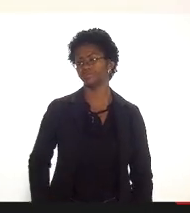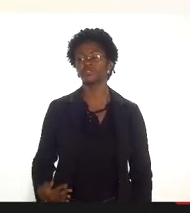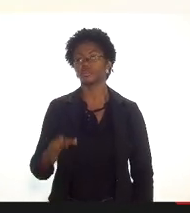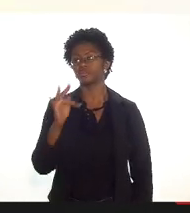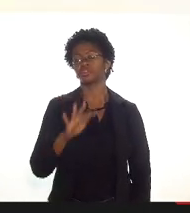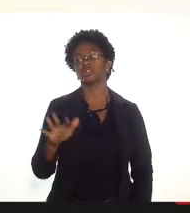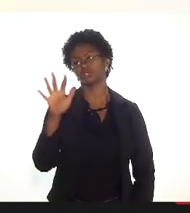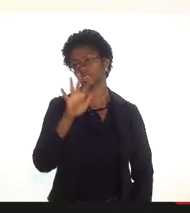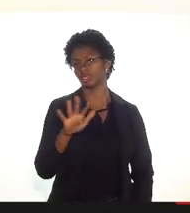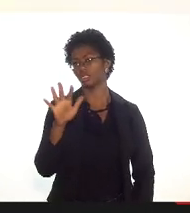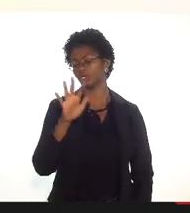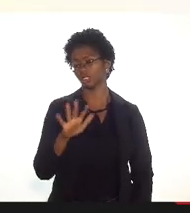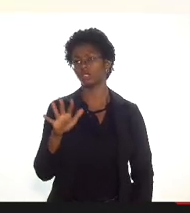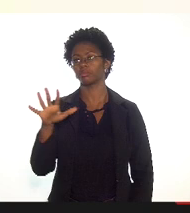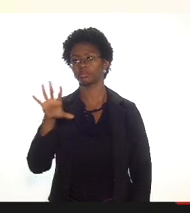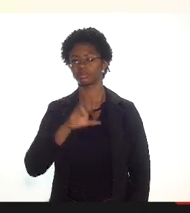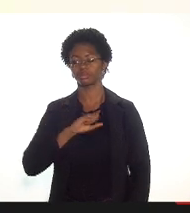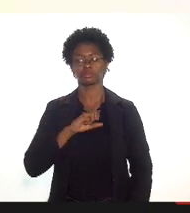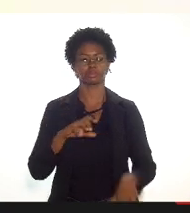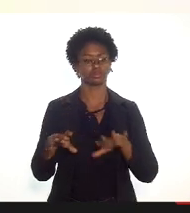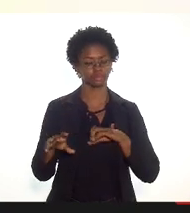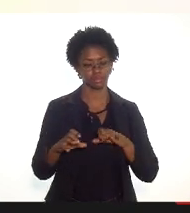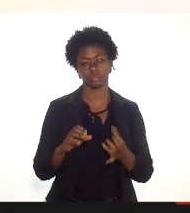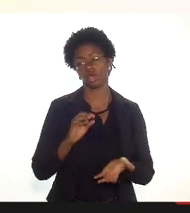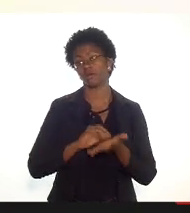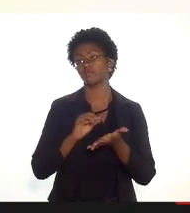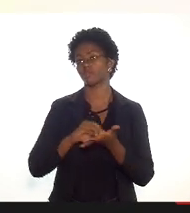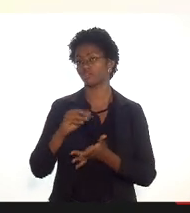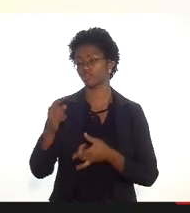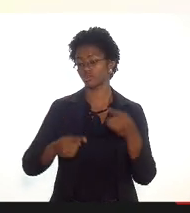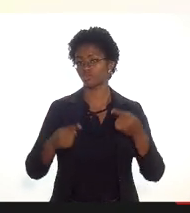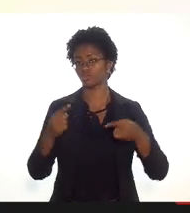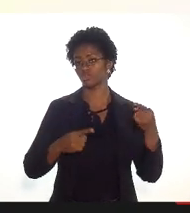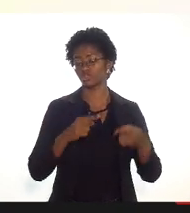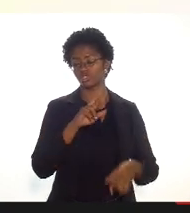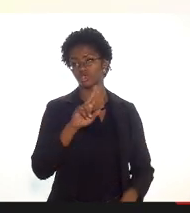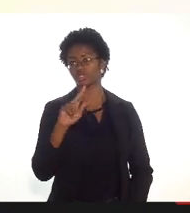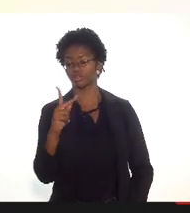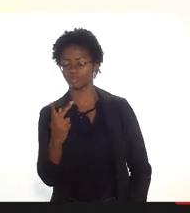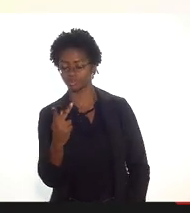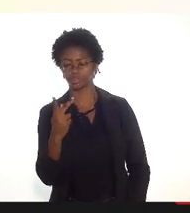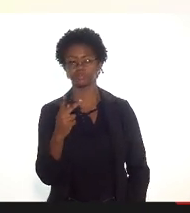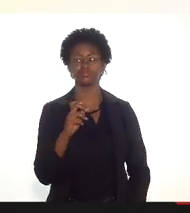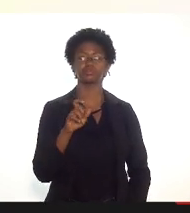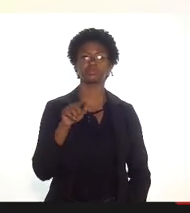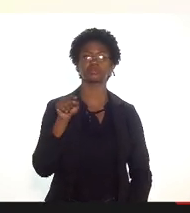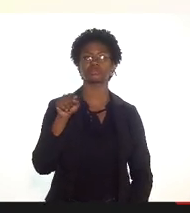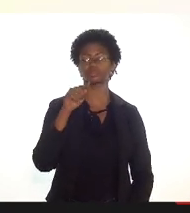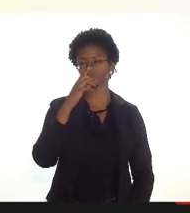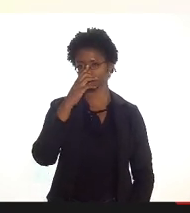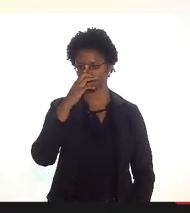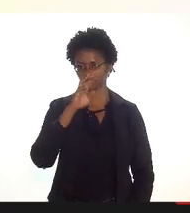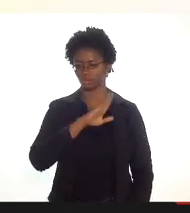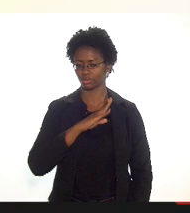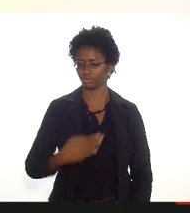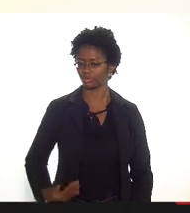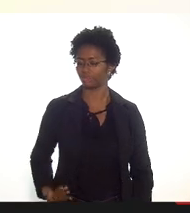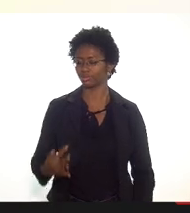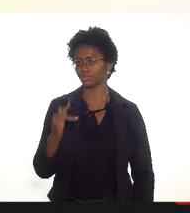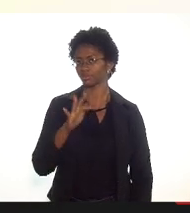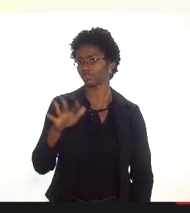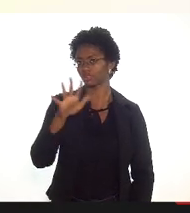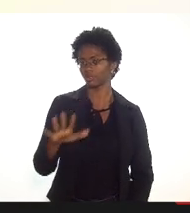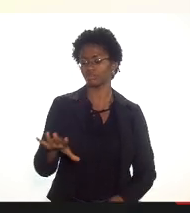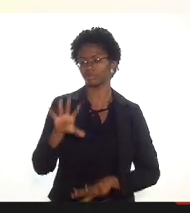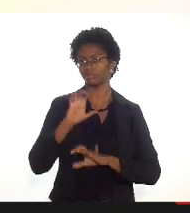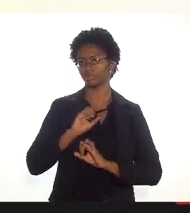tem adotado, né, ou ausência de política de recursos humanos que o governo federal tem adotado em relação